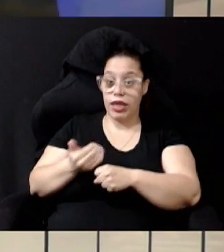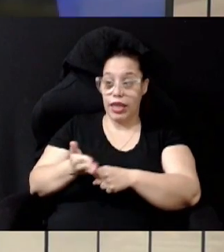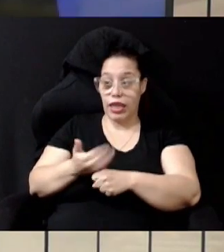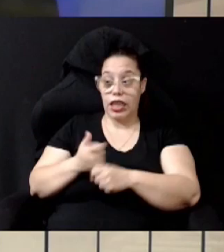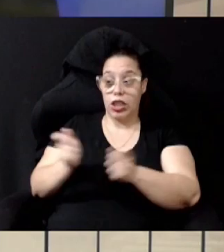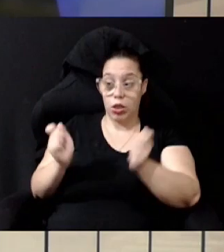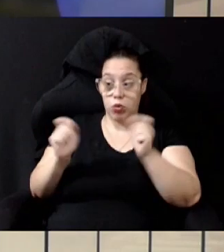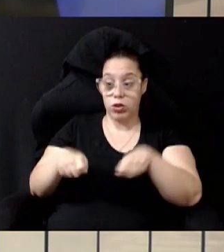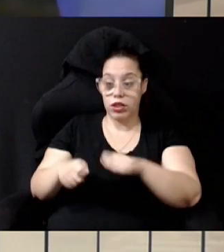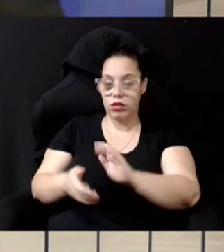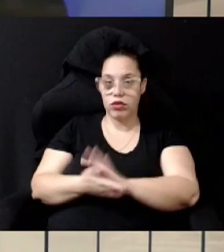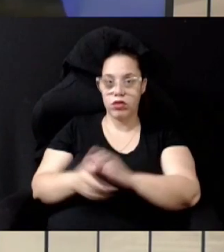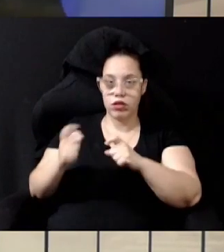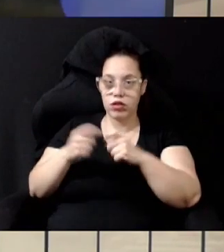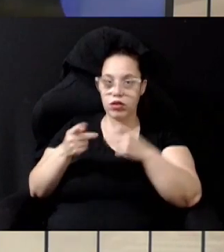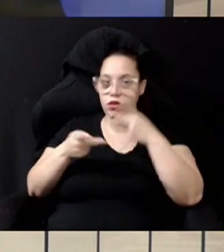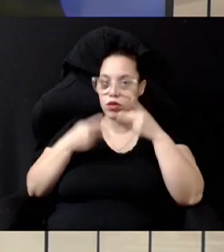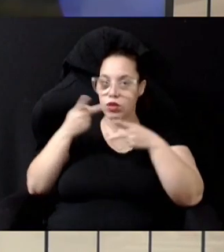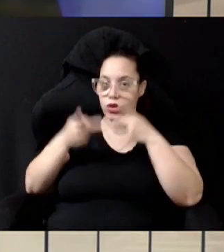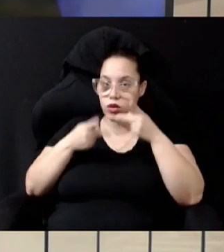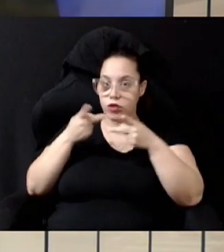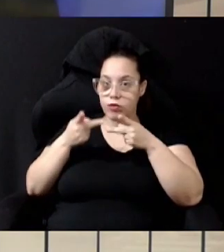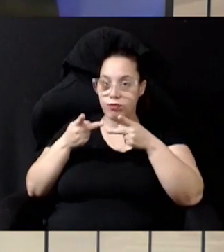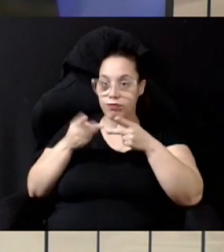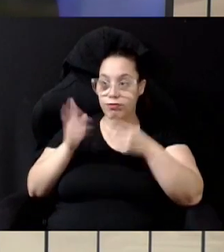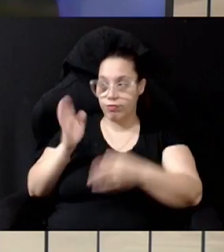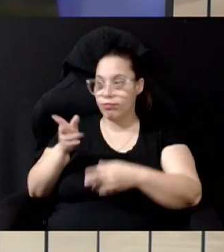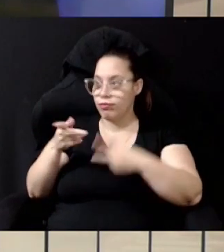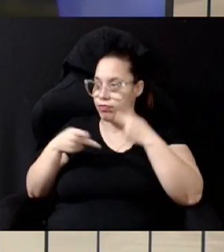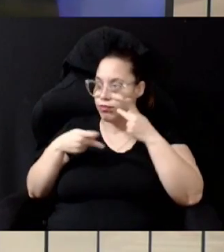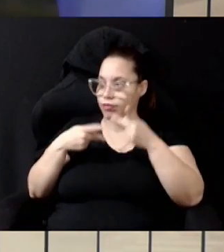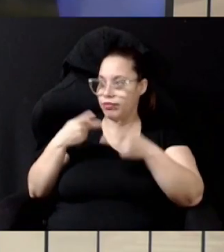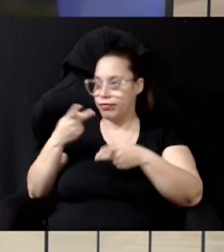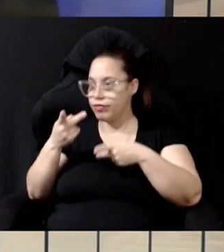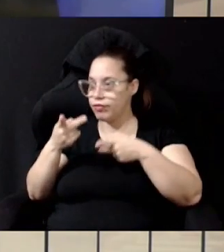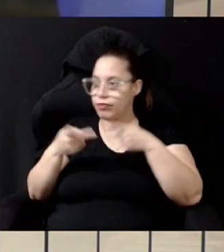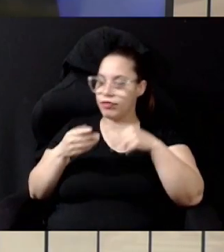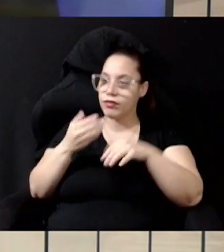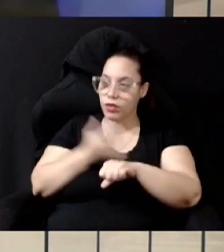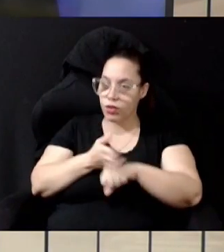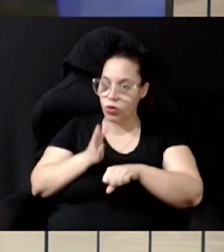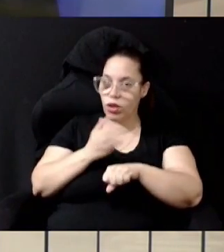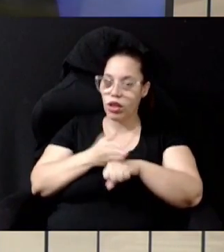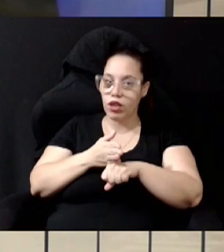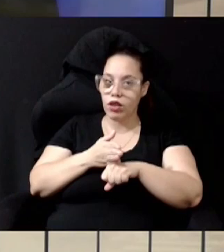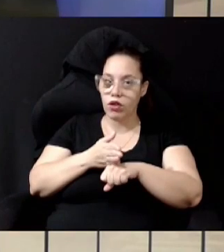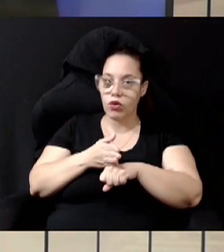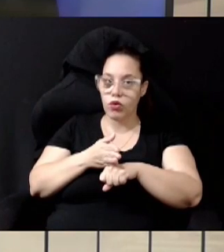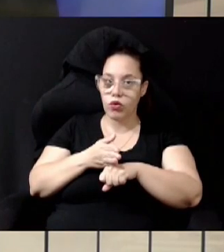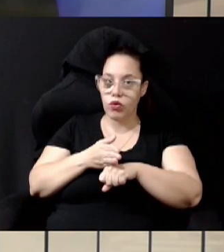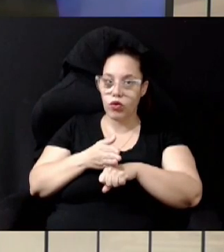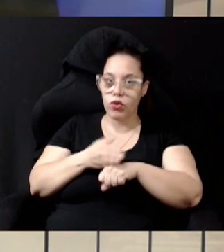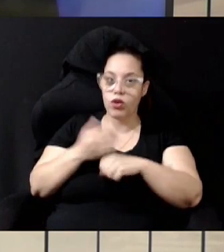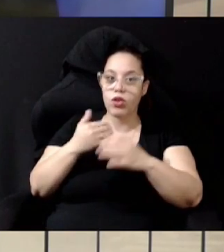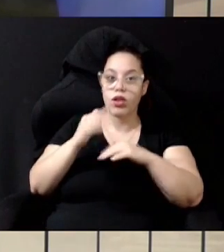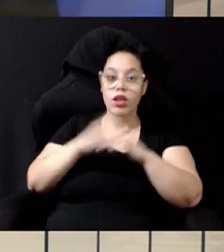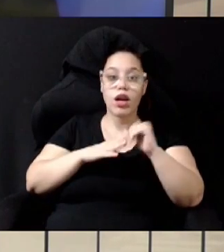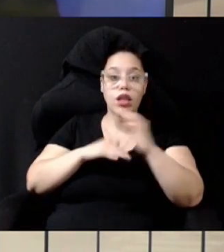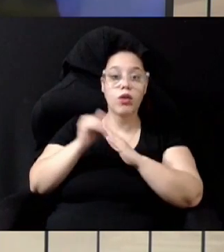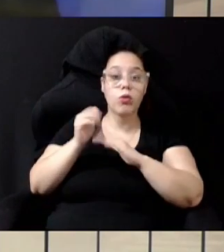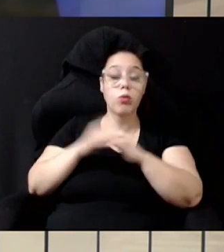falar um pouquinho então, já que a gente falou em tratar, né? Vamos falar um pouco de tratamento. O que tem de